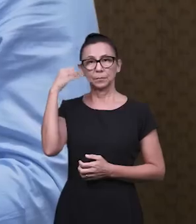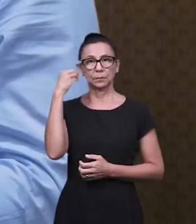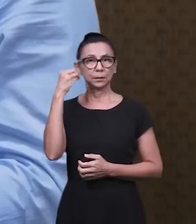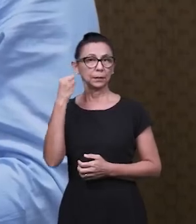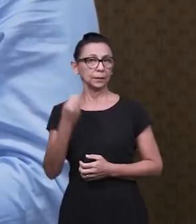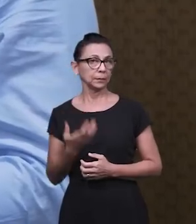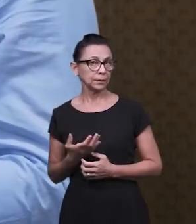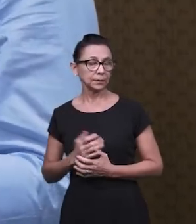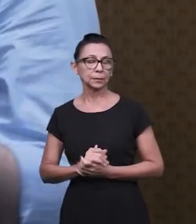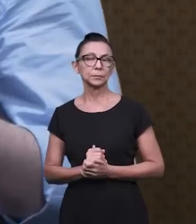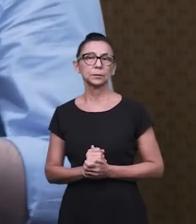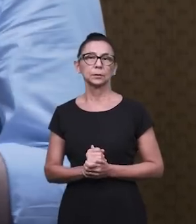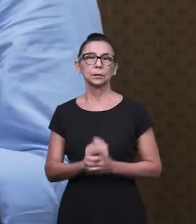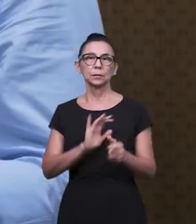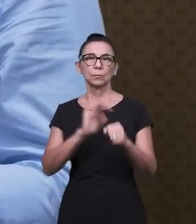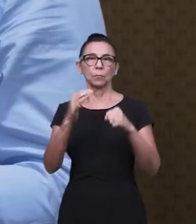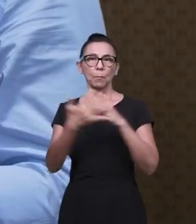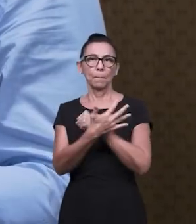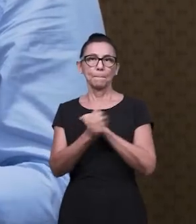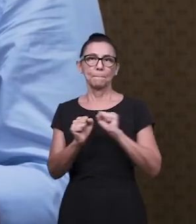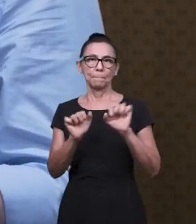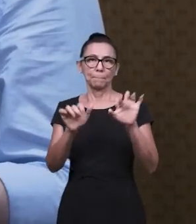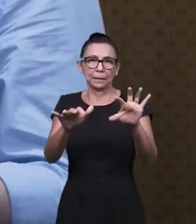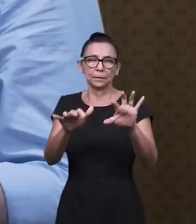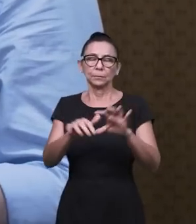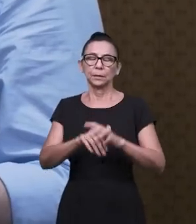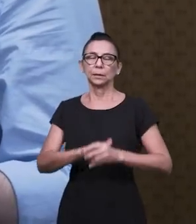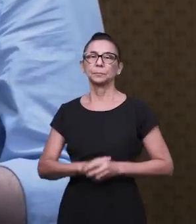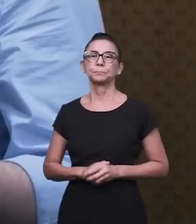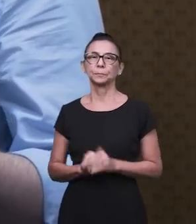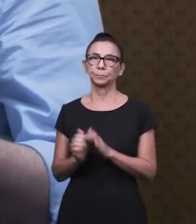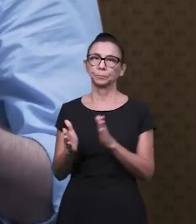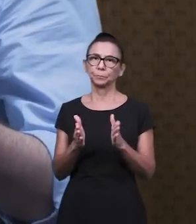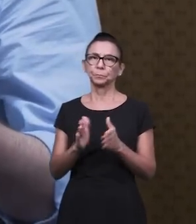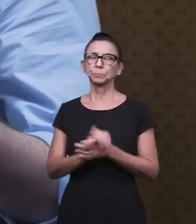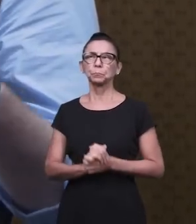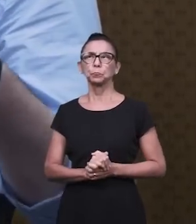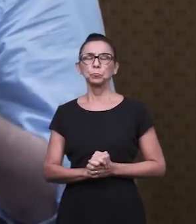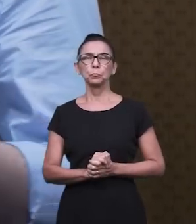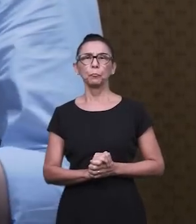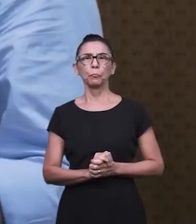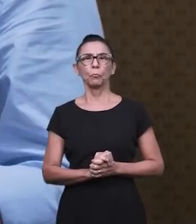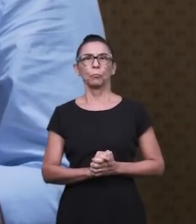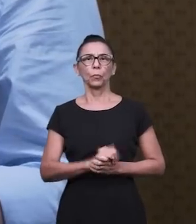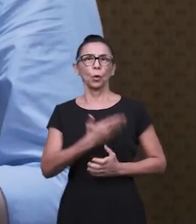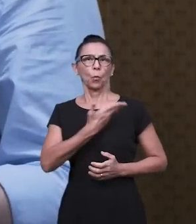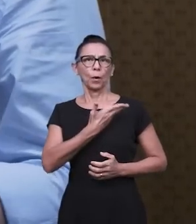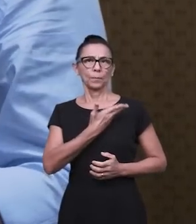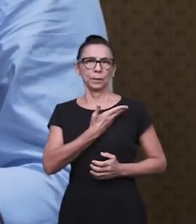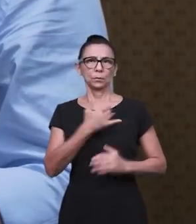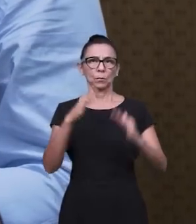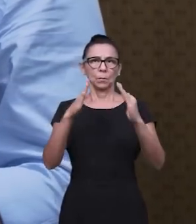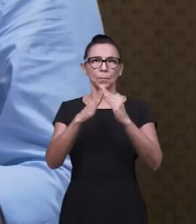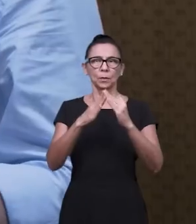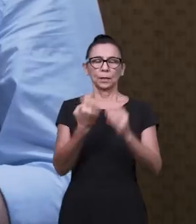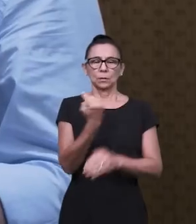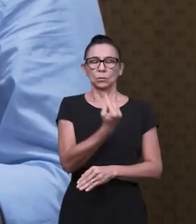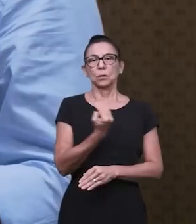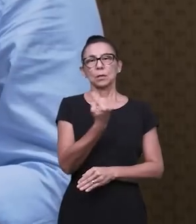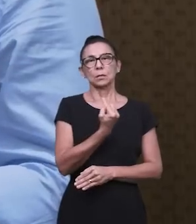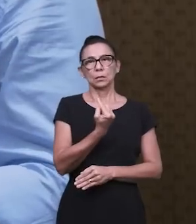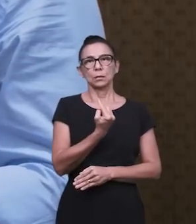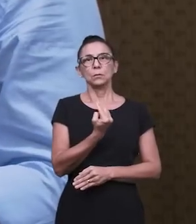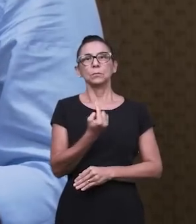quanto a isso, e foi durante a pandemia. Um amigo meu, ele começou a morar sozinho aqui por conta dos estudos,